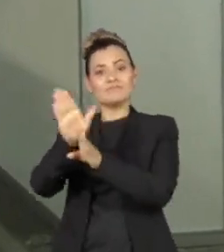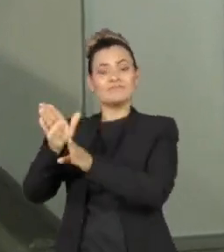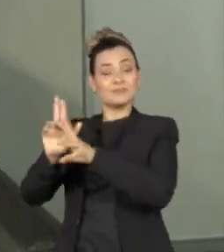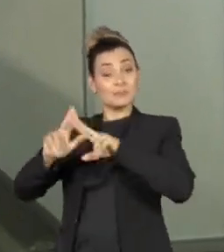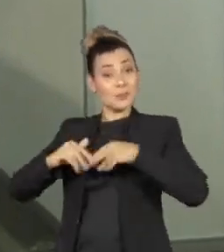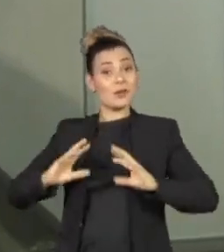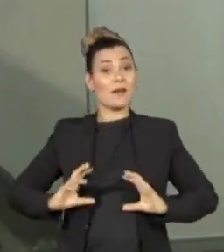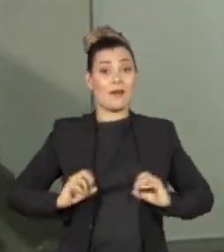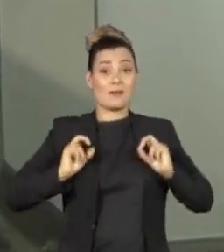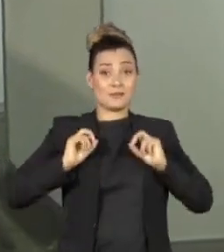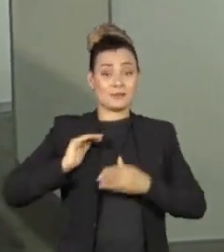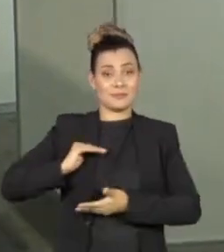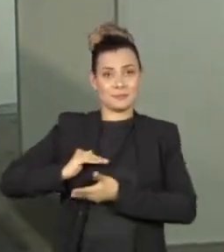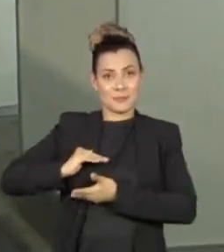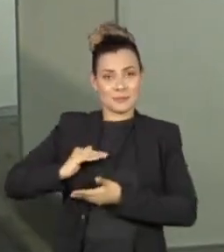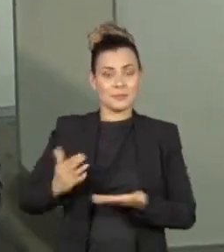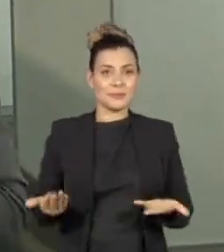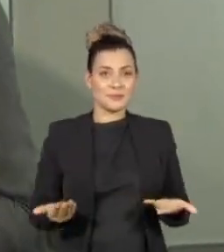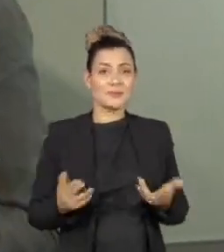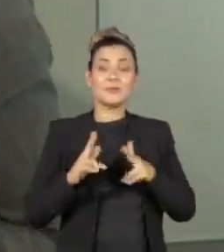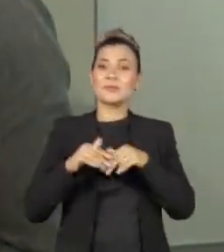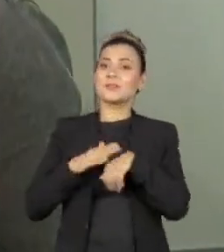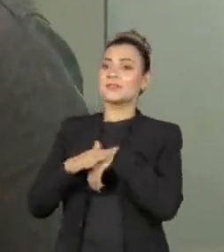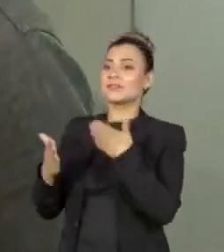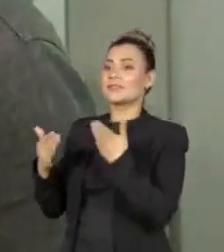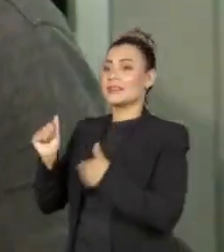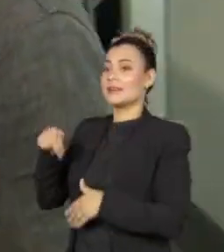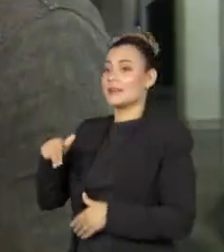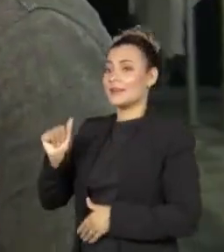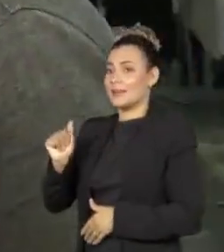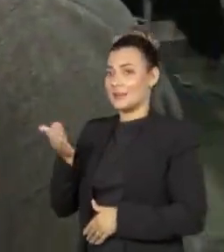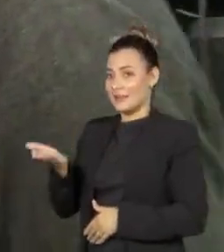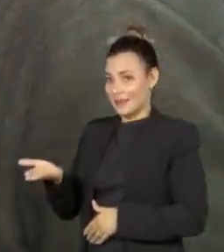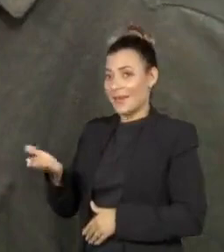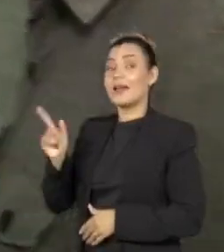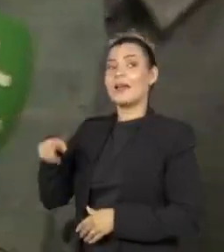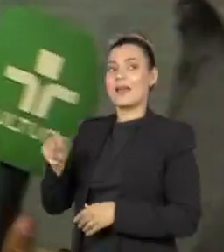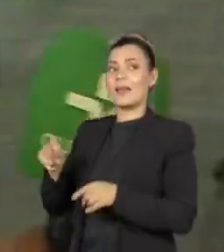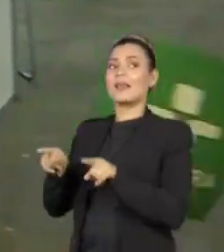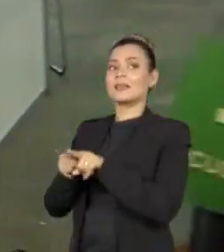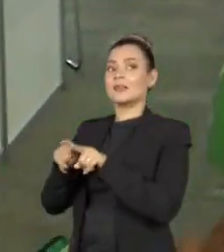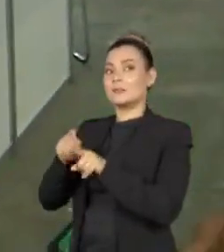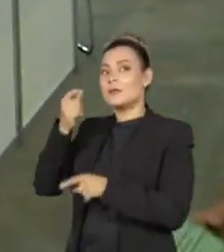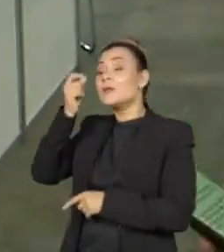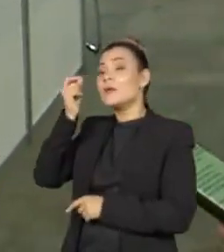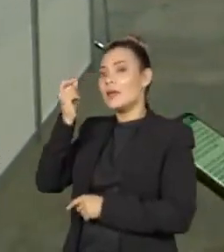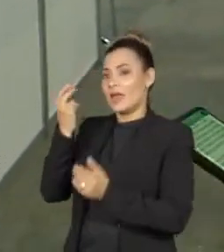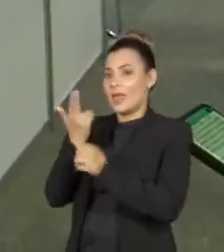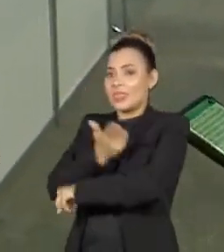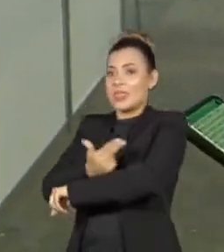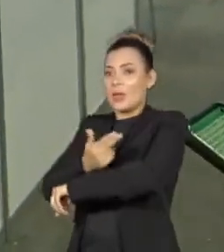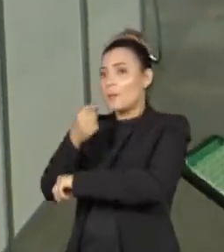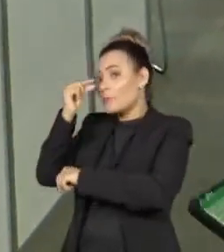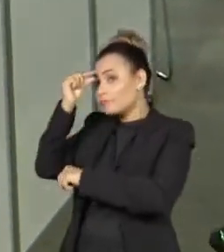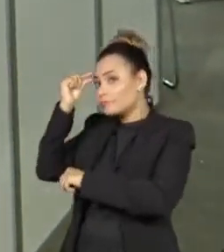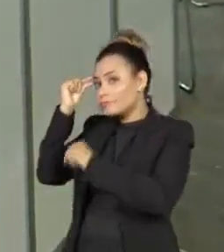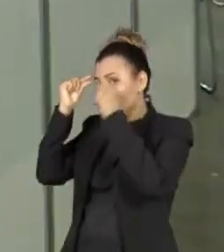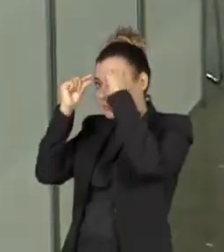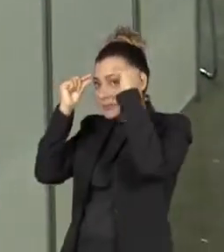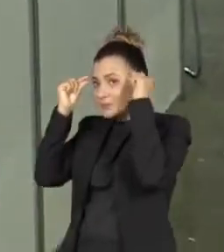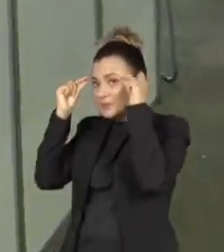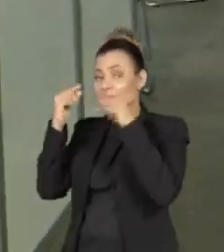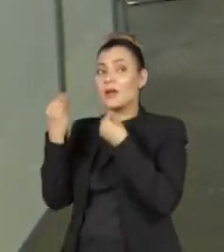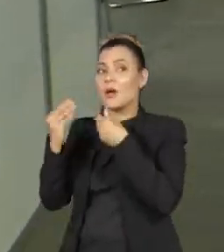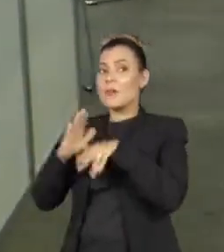o câncer de mama. Sobre essa ação, a gente vai falar agora com a Ana Savoy, que é micropigmentadora paramédica. Vai explicar um pouquinho o que é